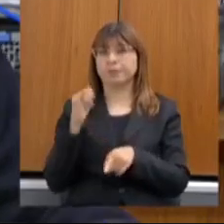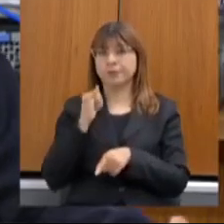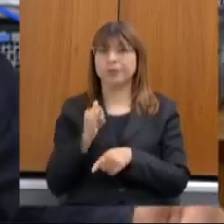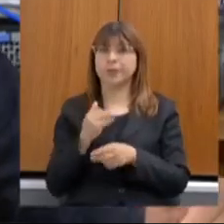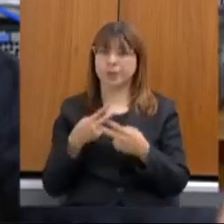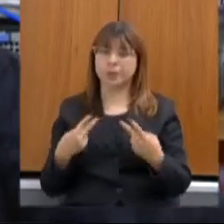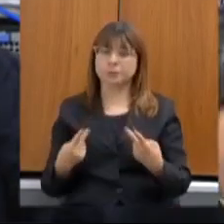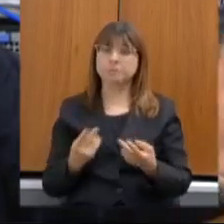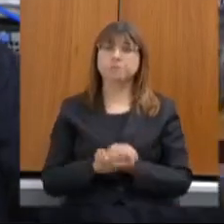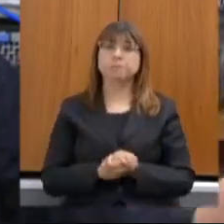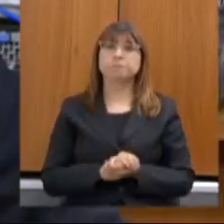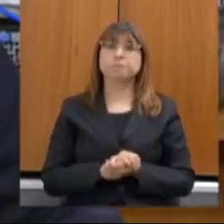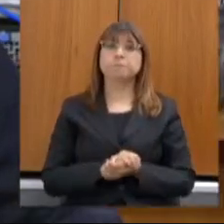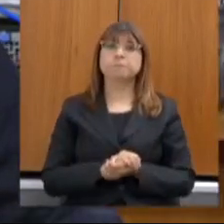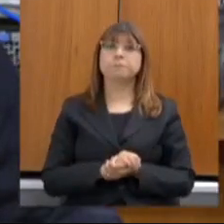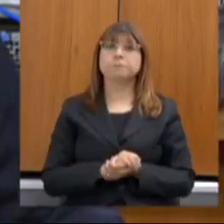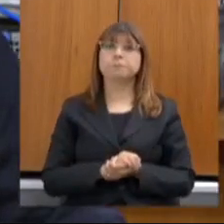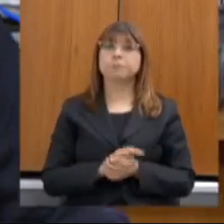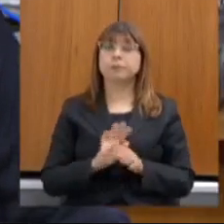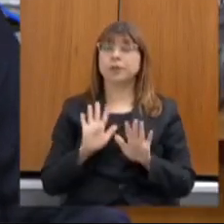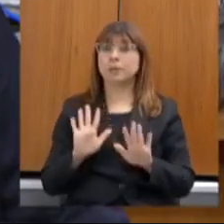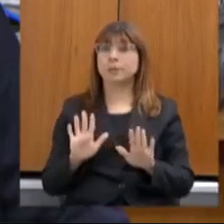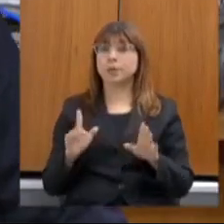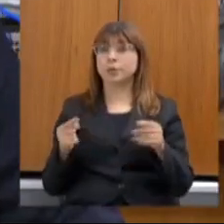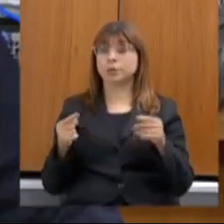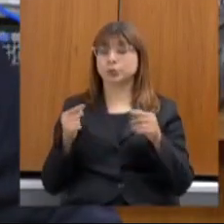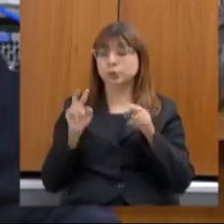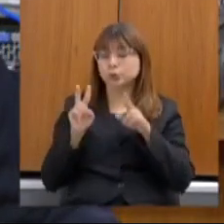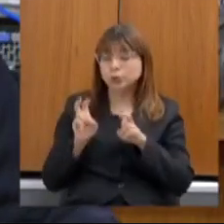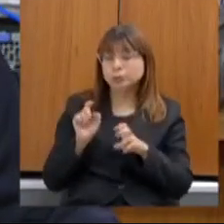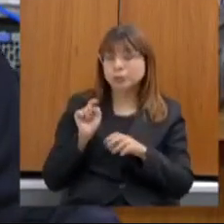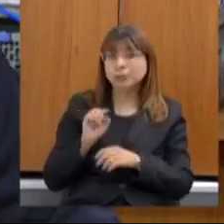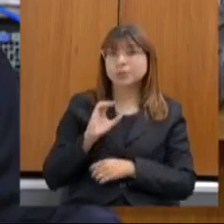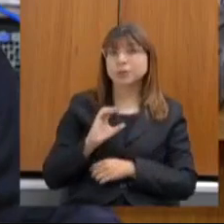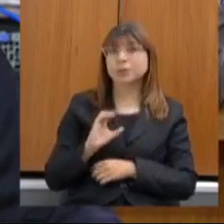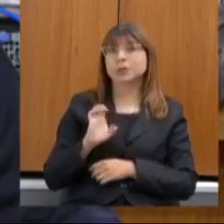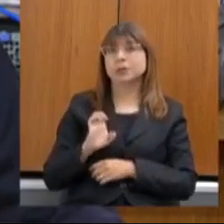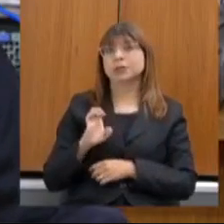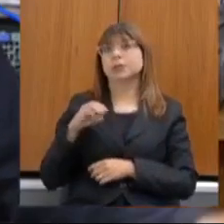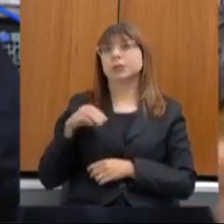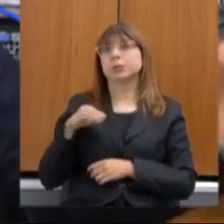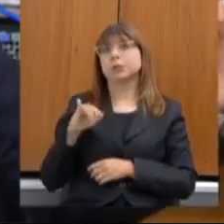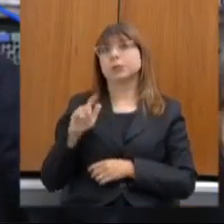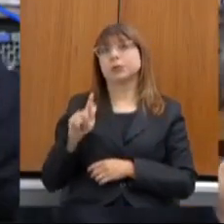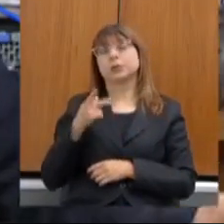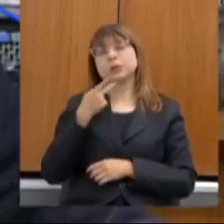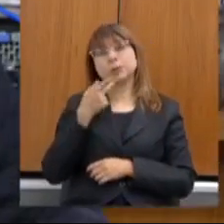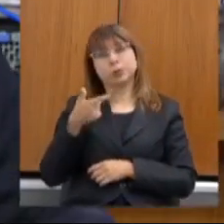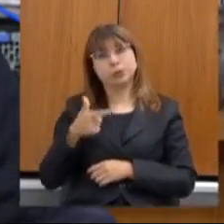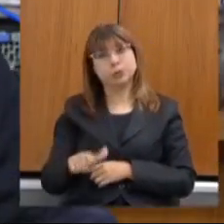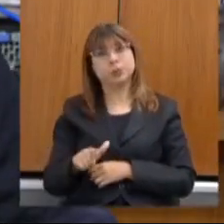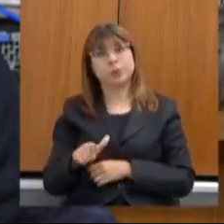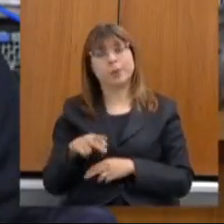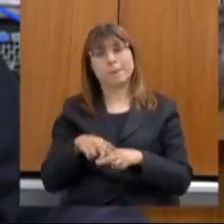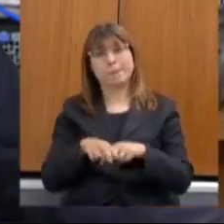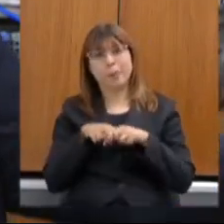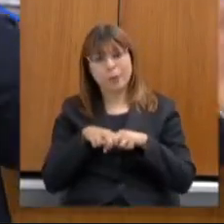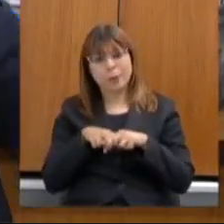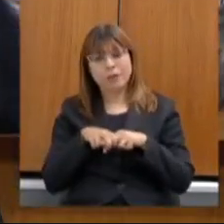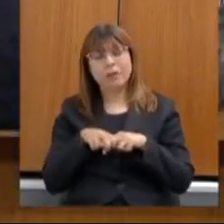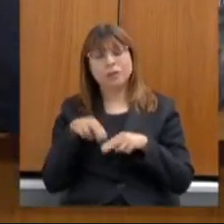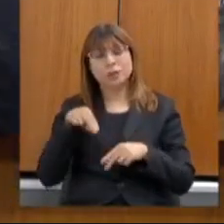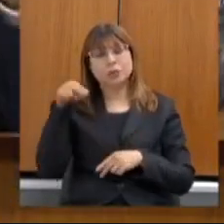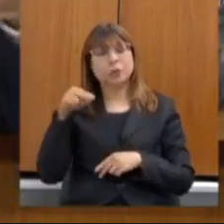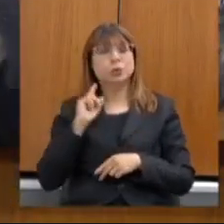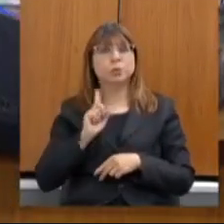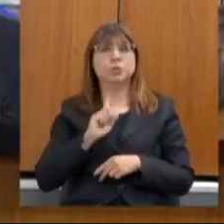relatos também é Mas a questão da Cemig é volta a falar não só por causa do Norte Minas